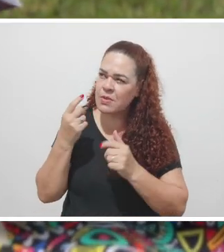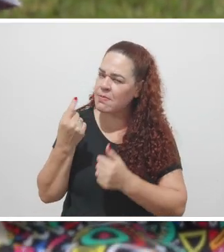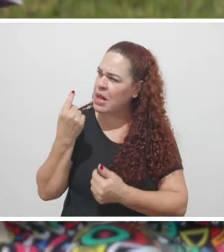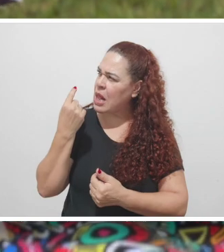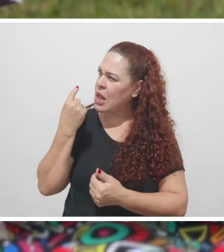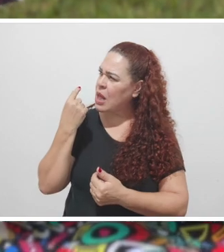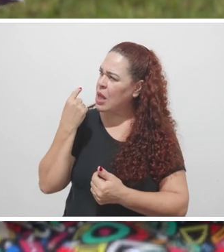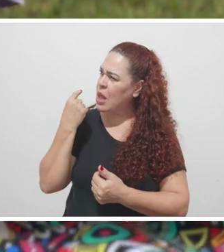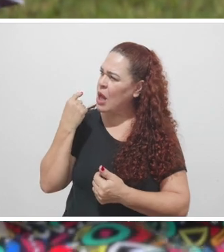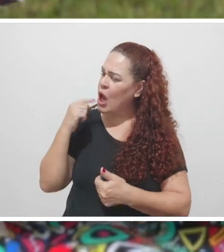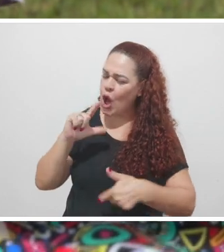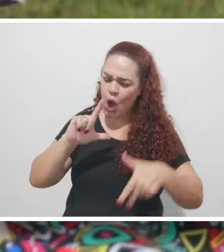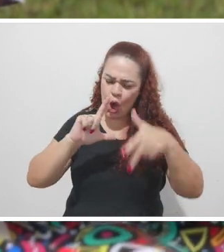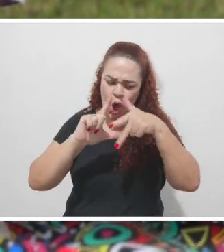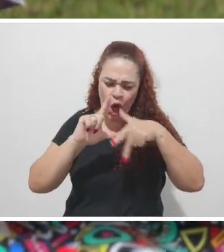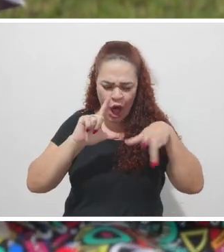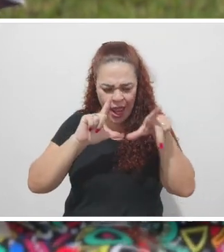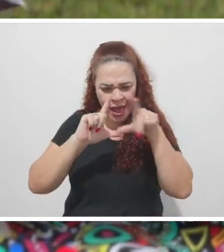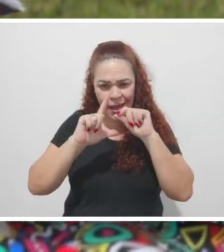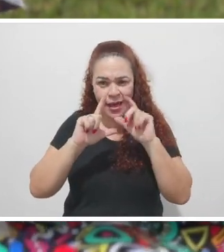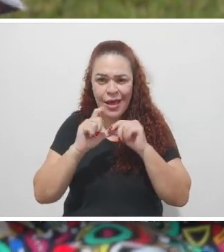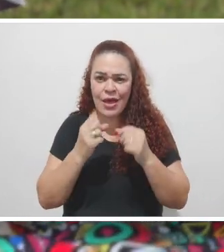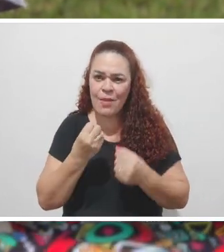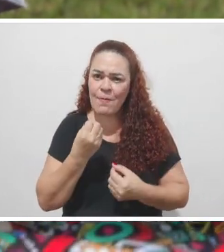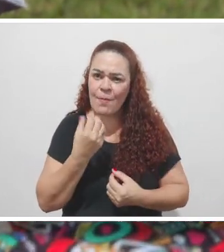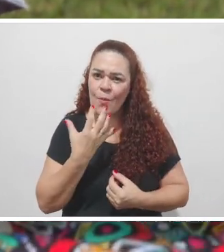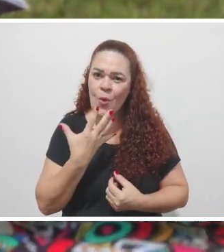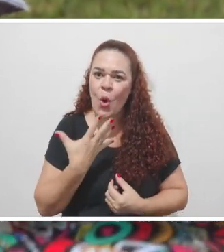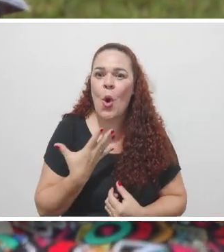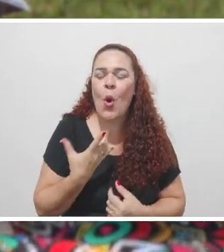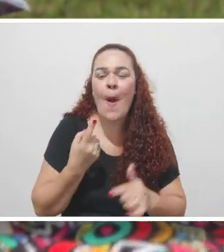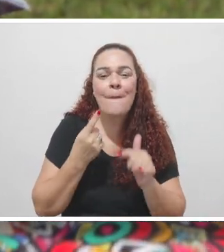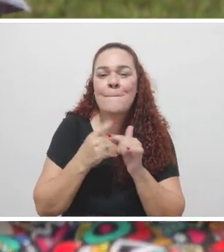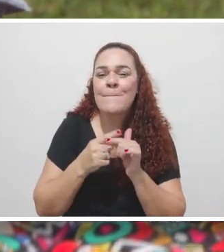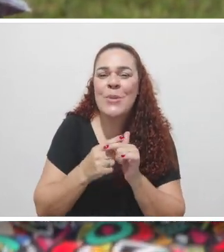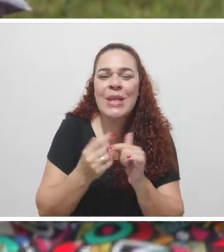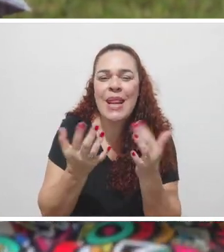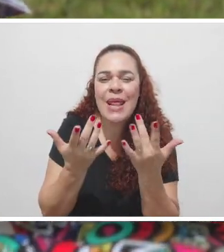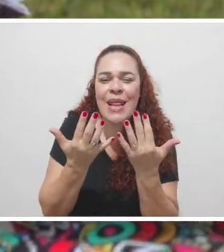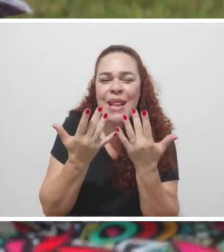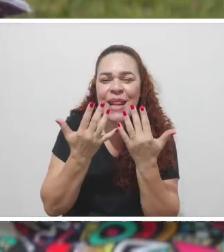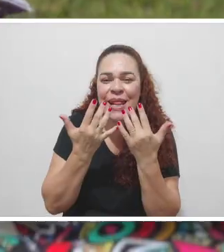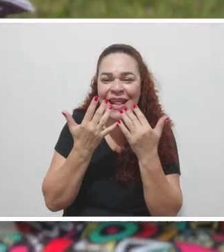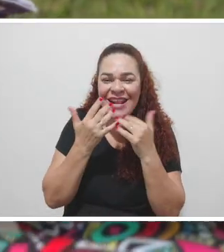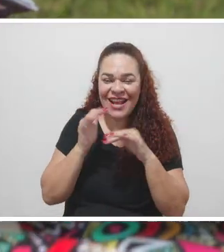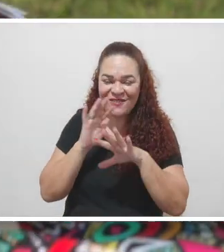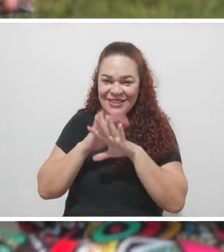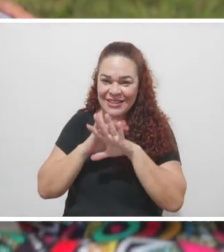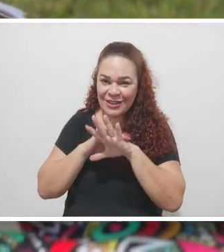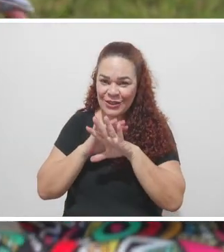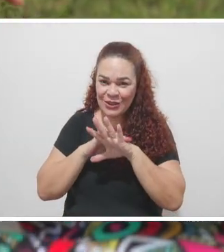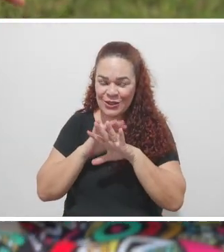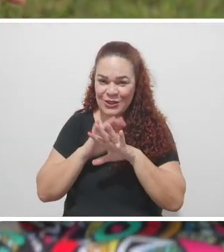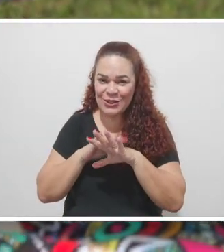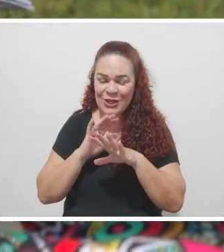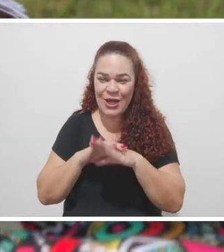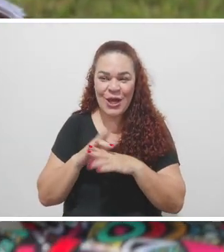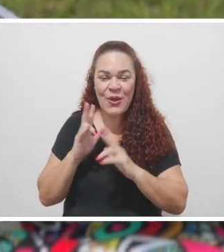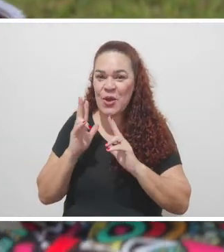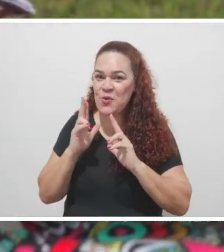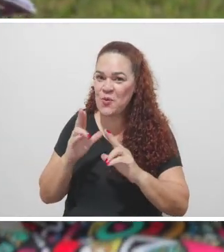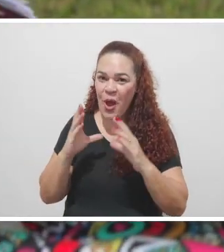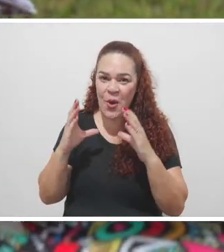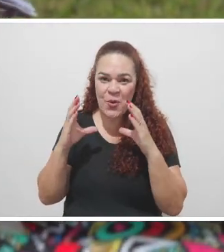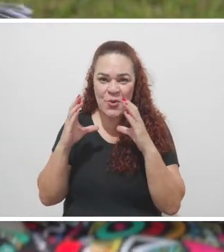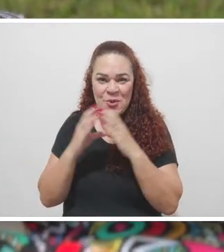a gente vê que o Cola aí é tão grande e tão bom porque foi feito por tanta gente dedicada. É como um grandioso coral de